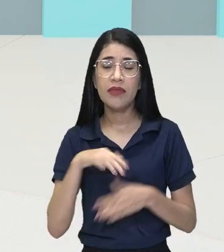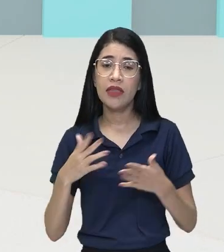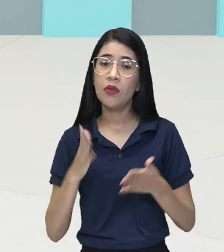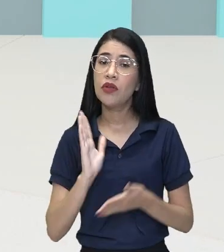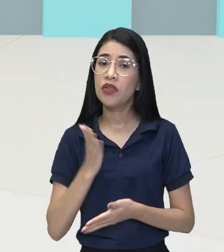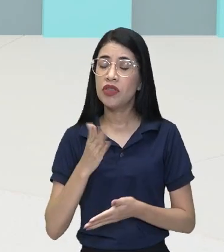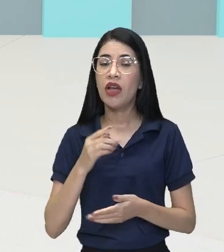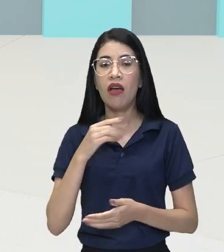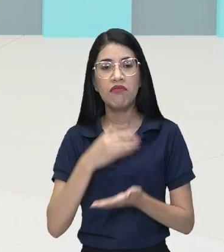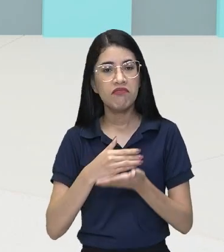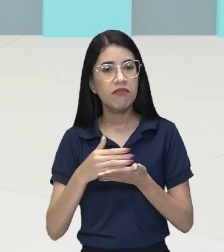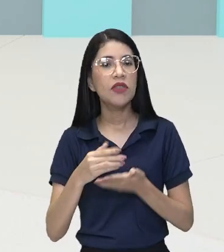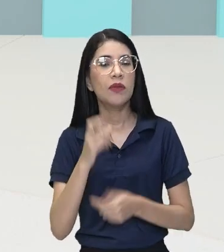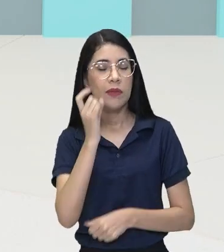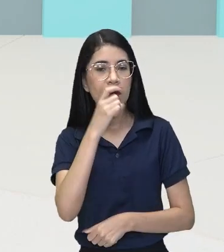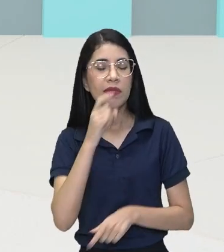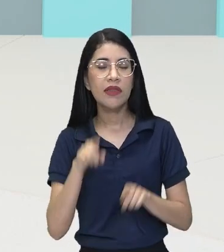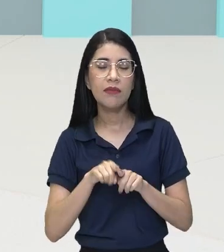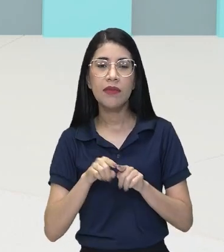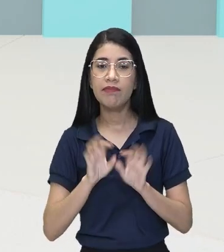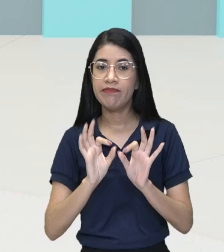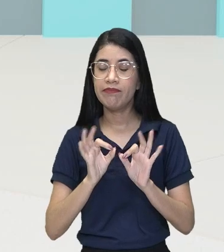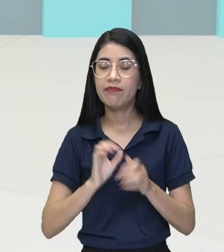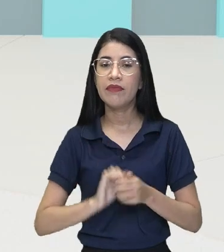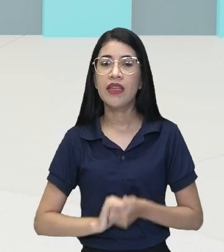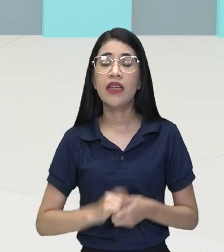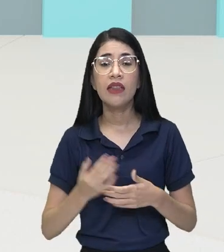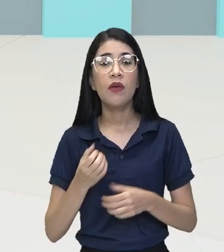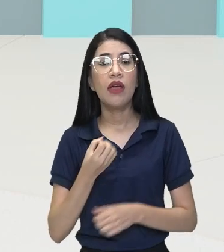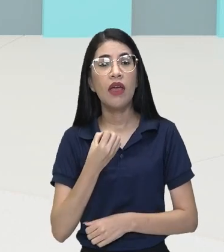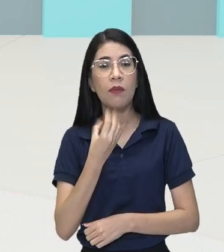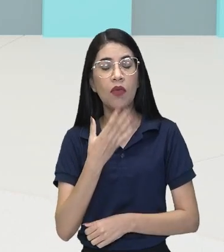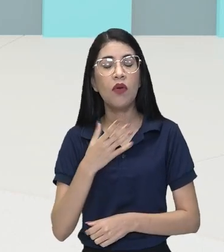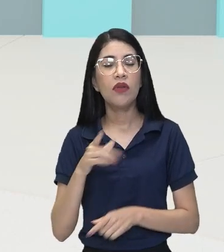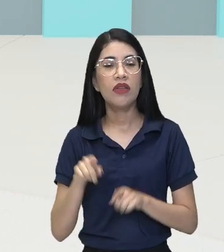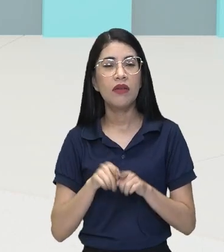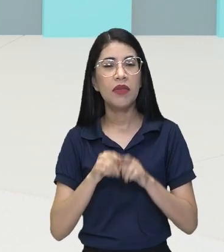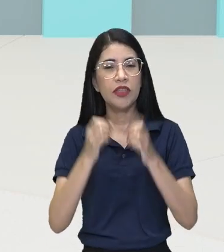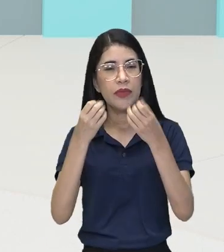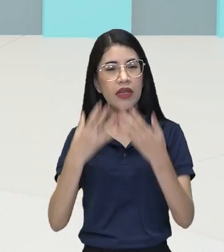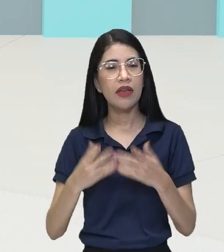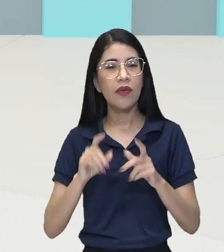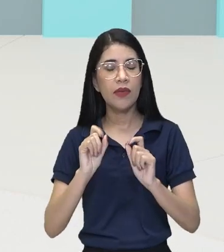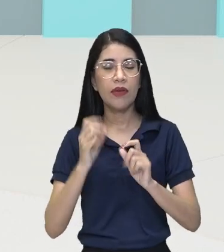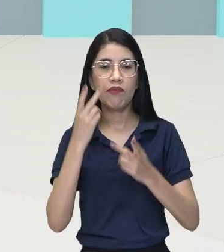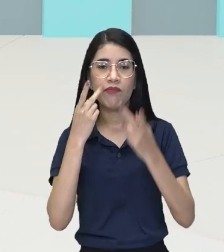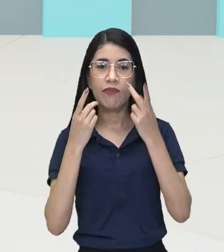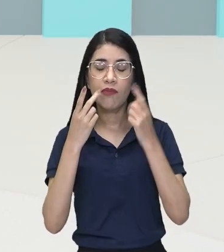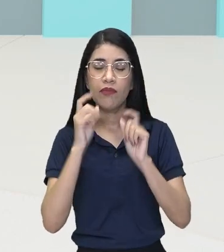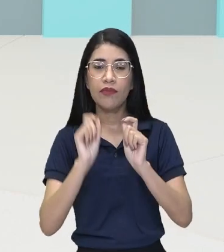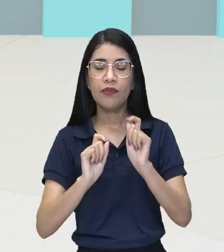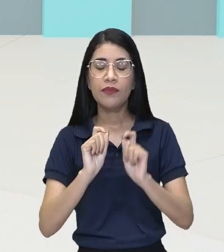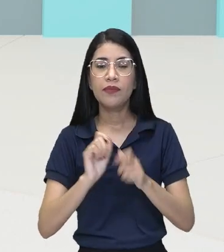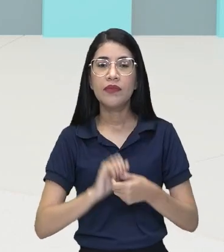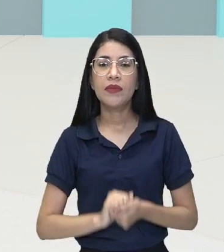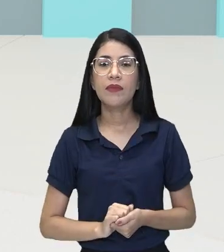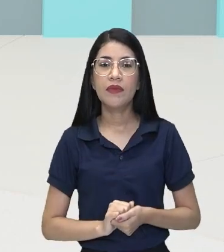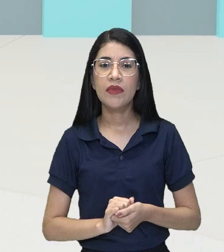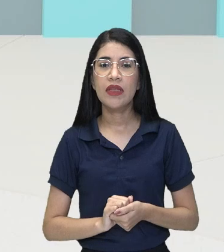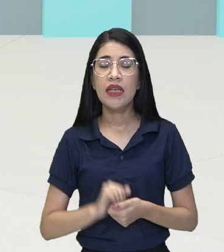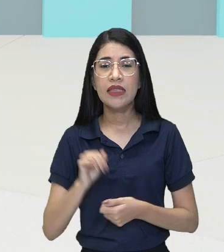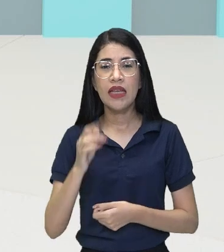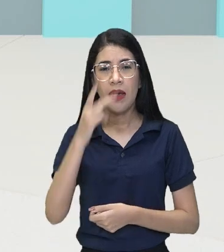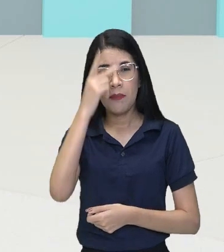mentir, certo? Então, eu sempre gosto de falar que o teatro é justamente isso. Quem